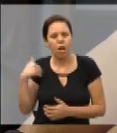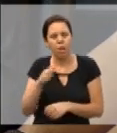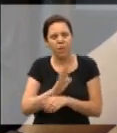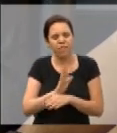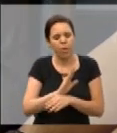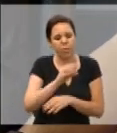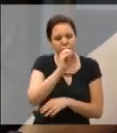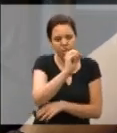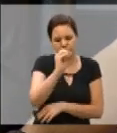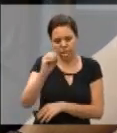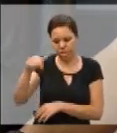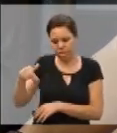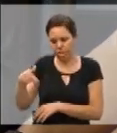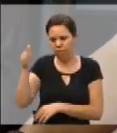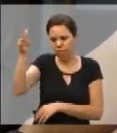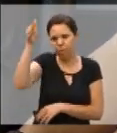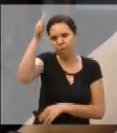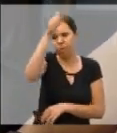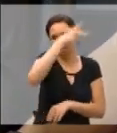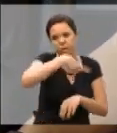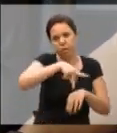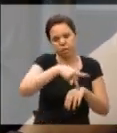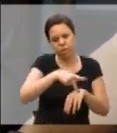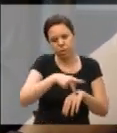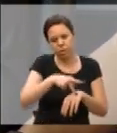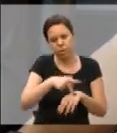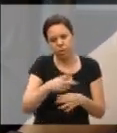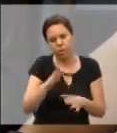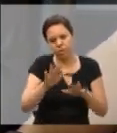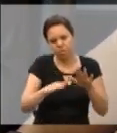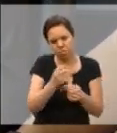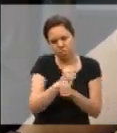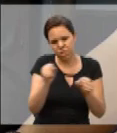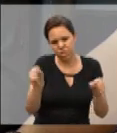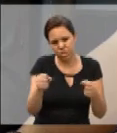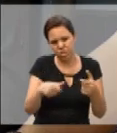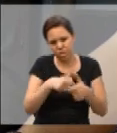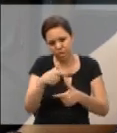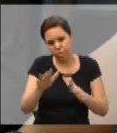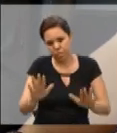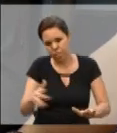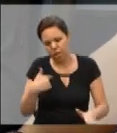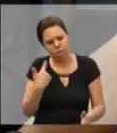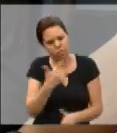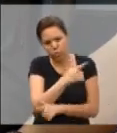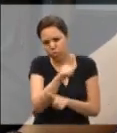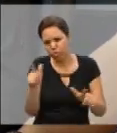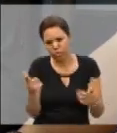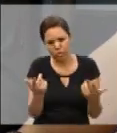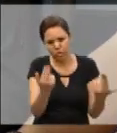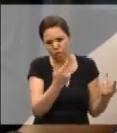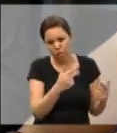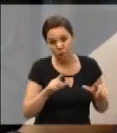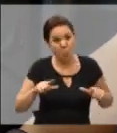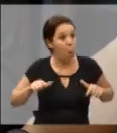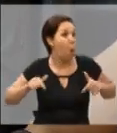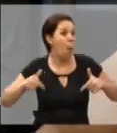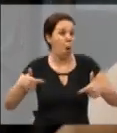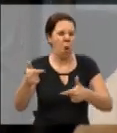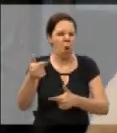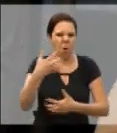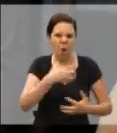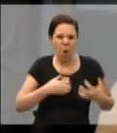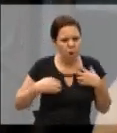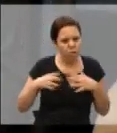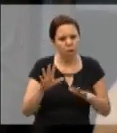né? Que você vai em tudo quanto é país, né? Ou mesmo Missão Impossível, né? Então, ele não tem uma pegada de filme de ação, não. Ele é um